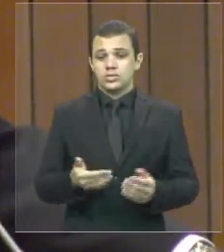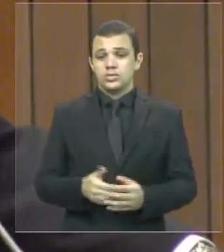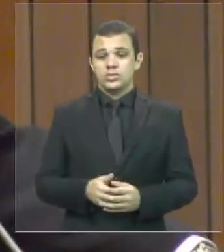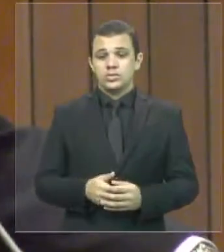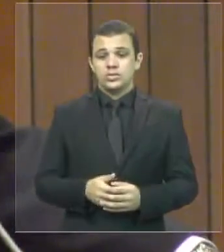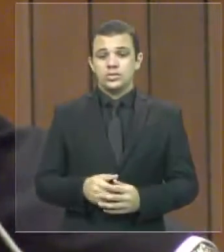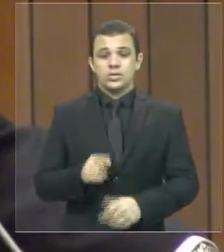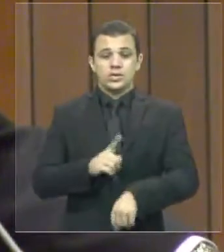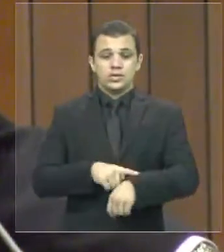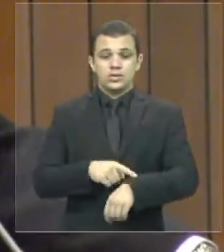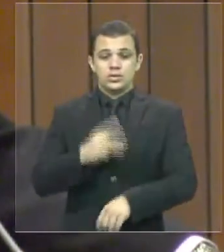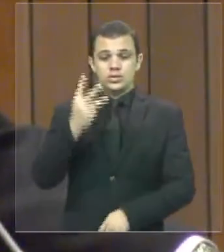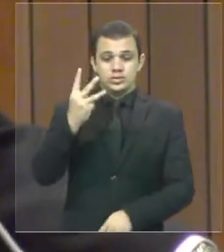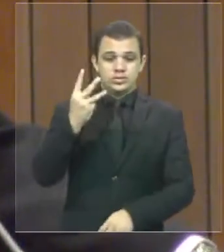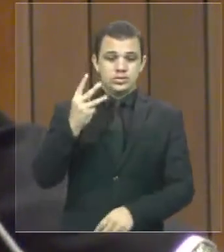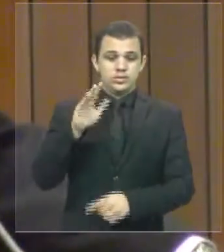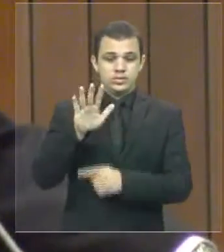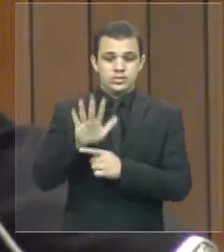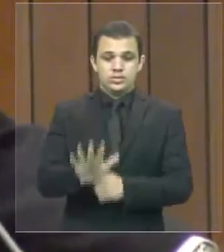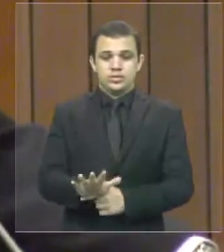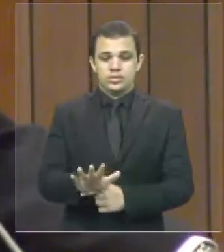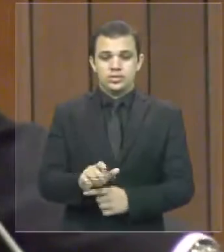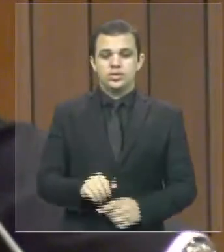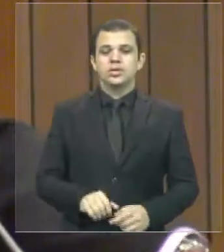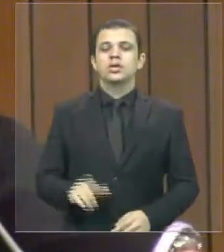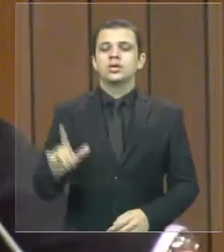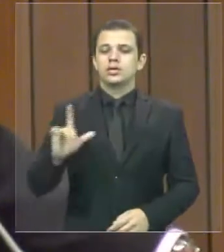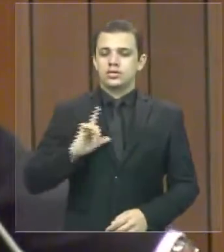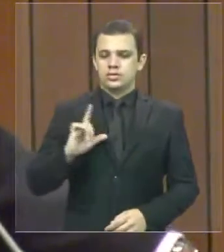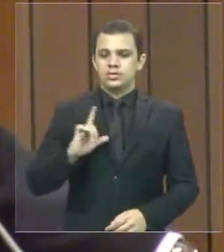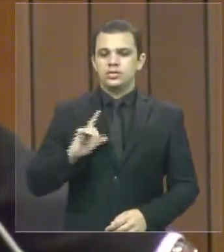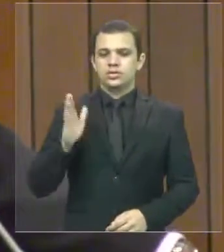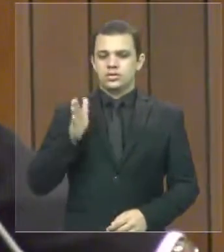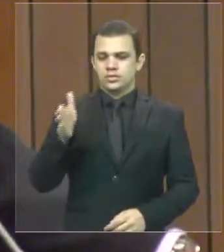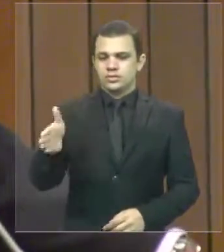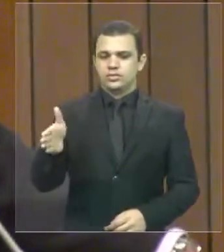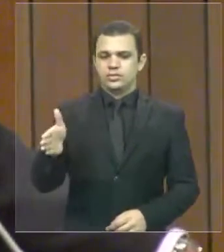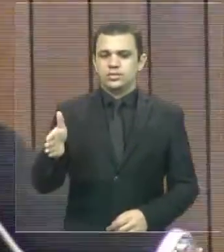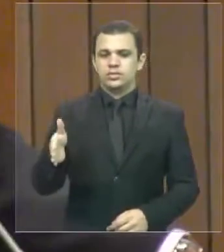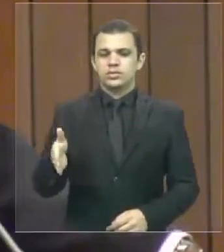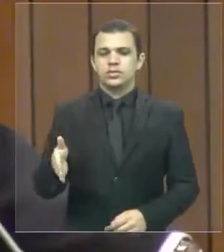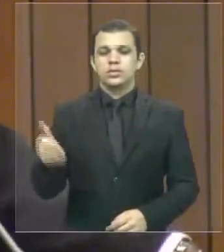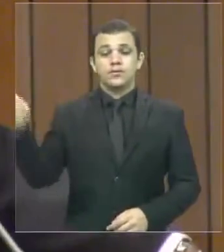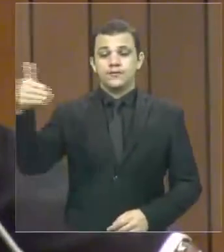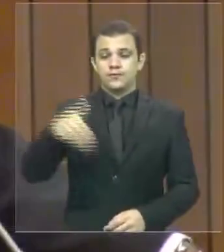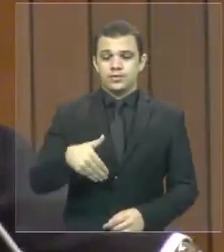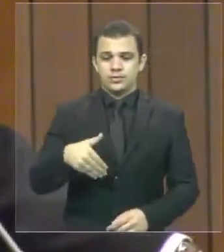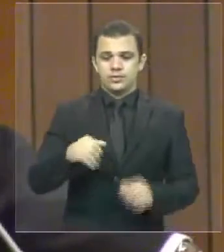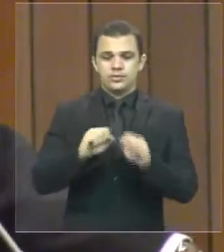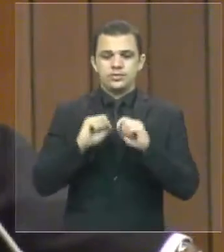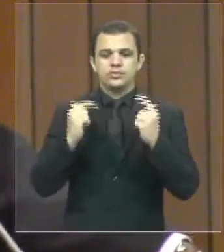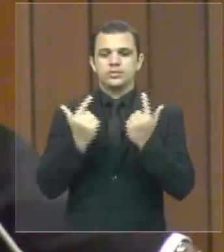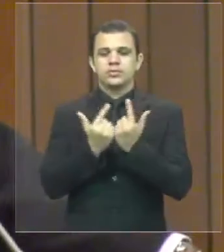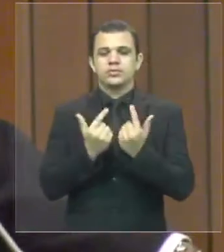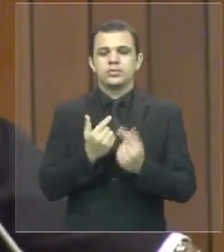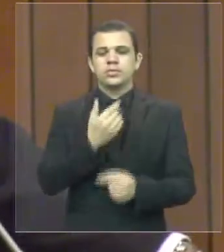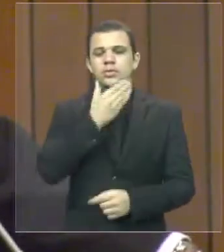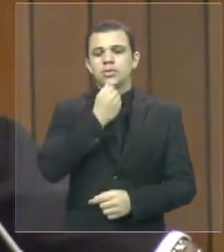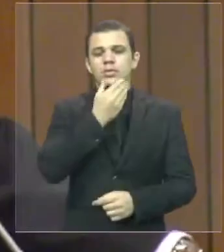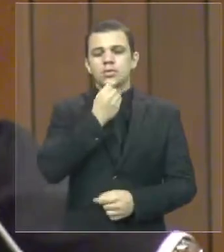às 15 horas, estará presente nesta Assembleia o